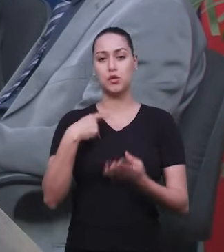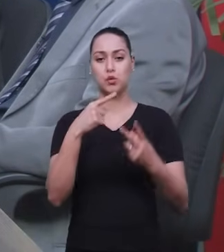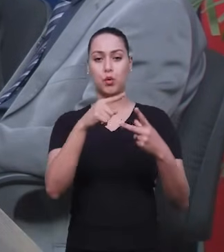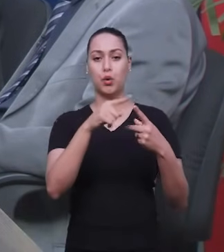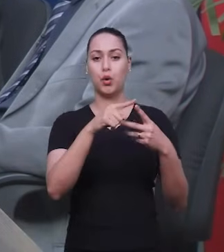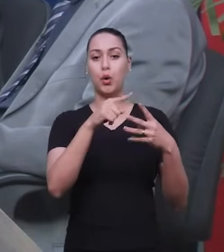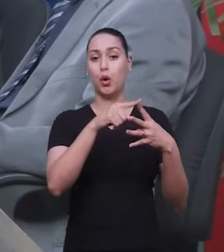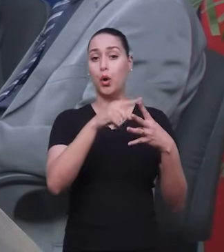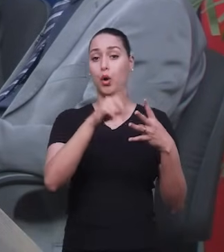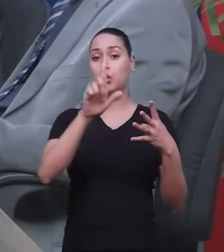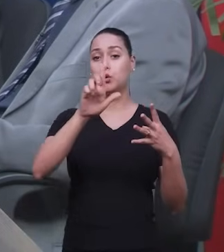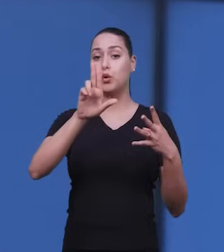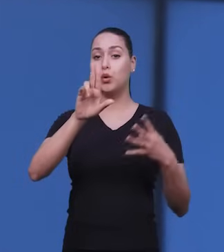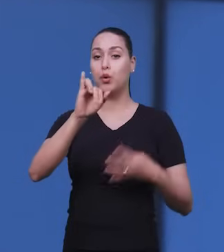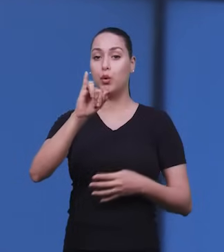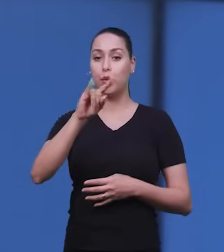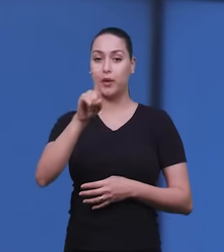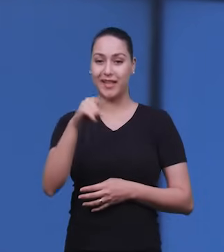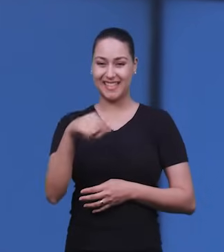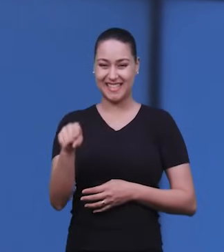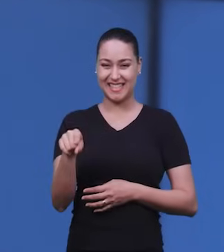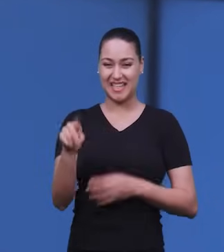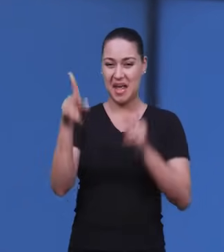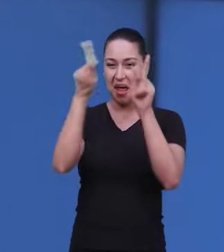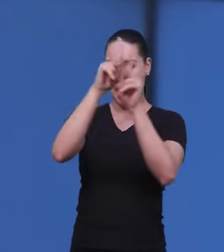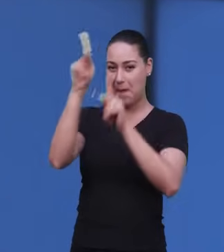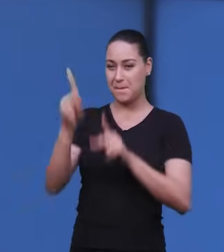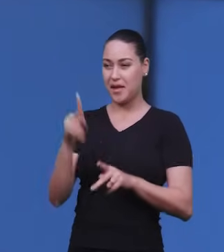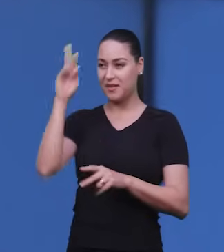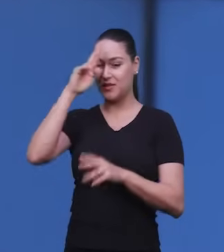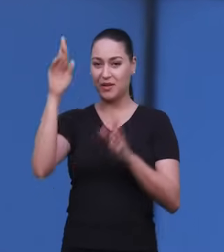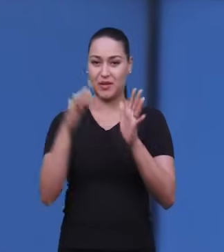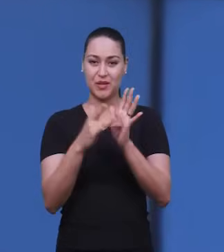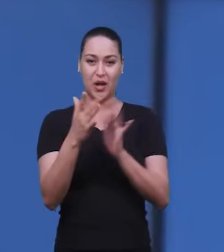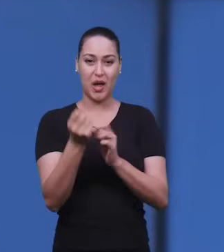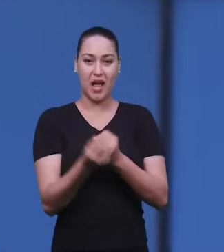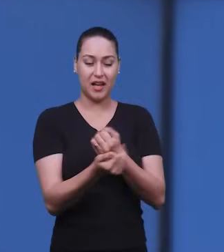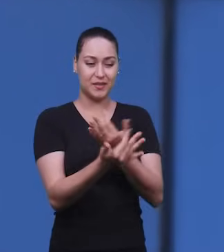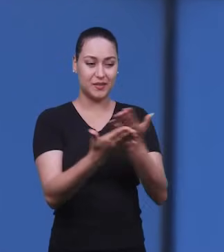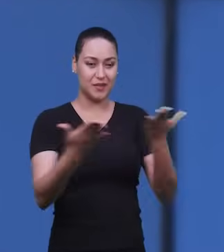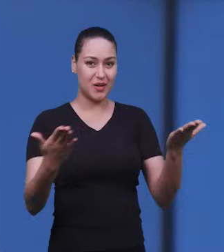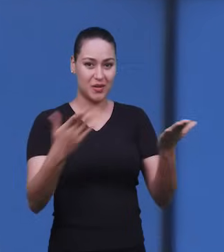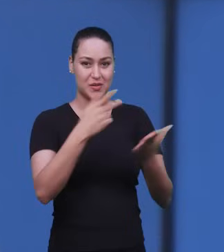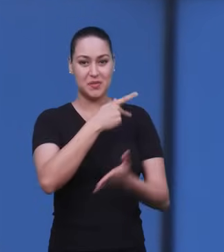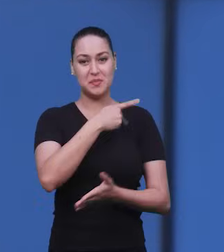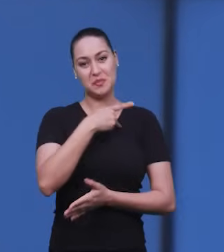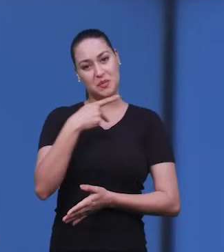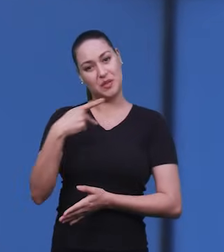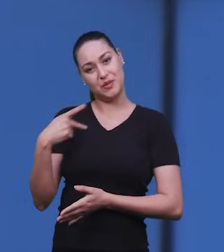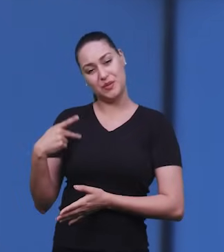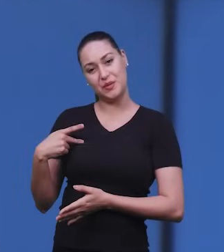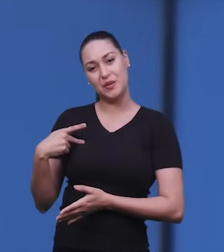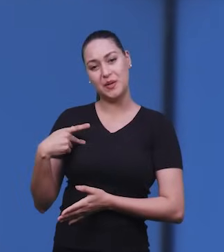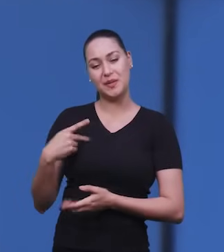aí. A paz do Senhor a todos os pastores, aqueles que nos